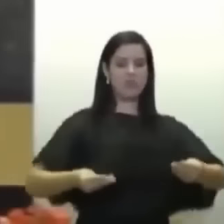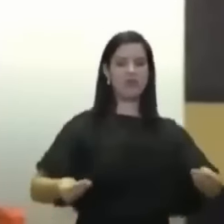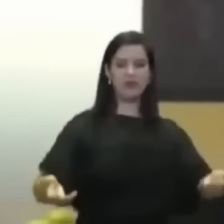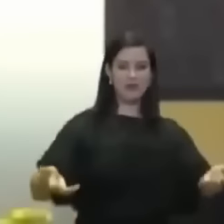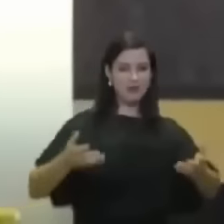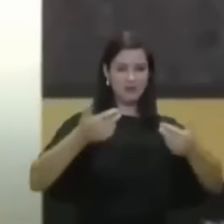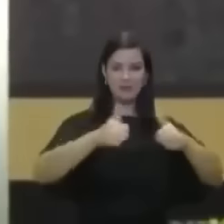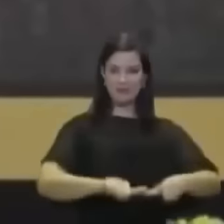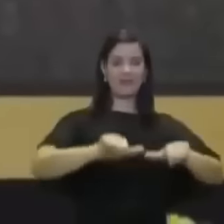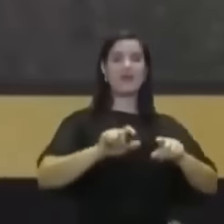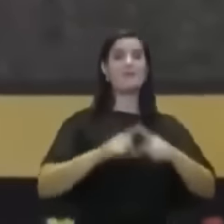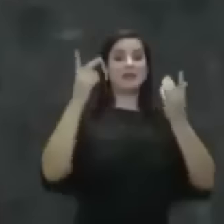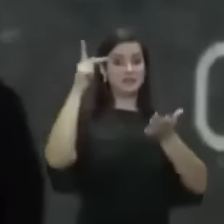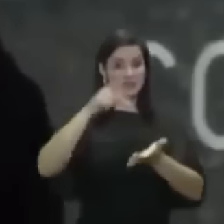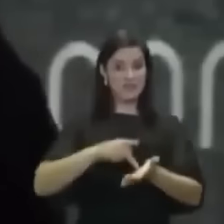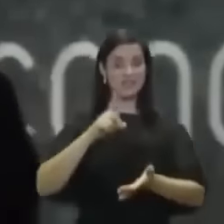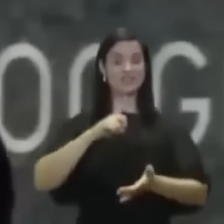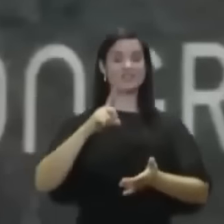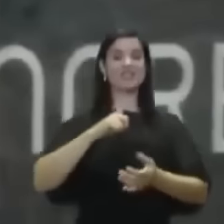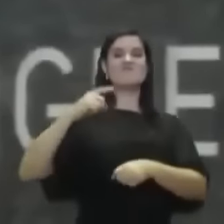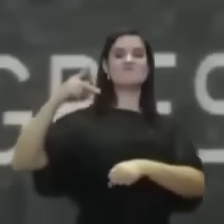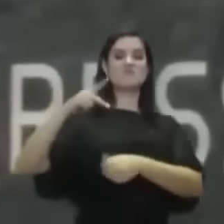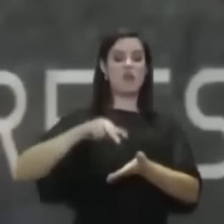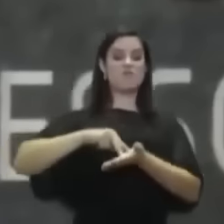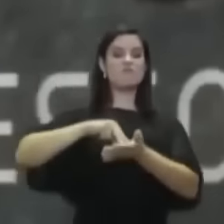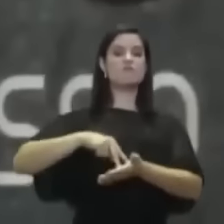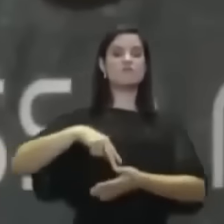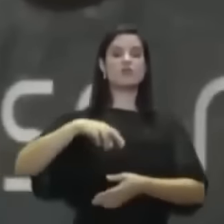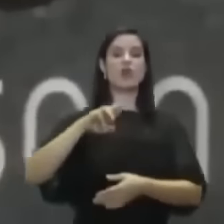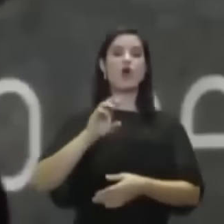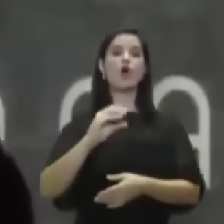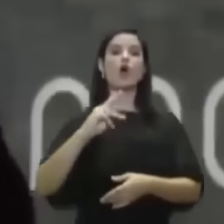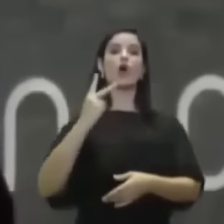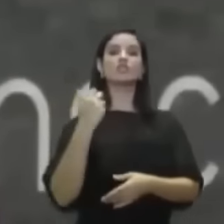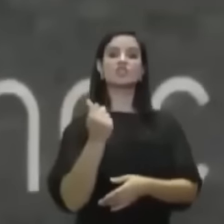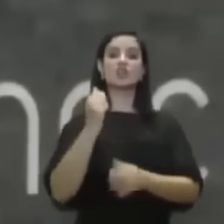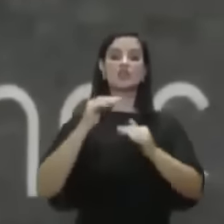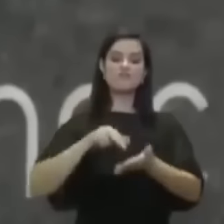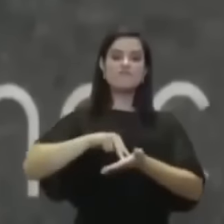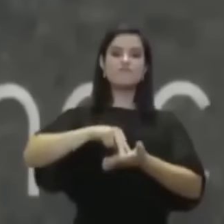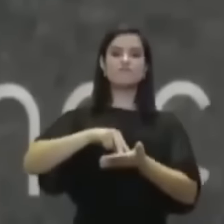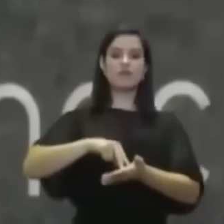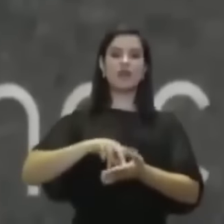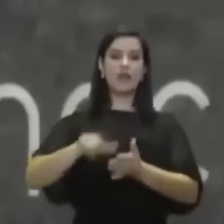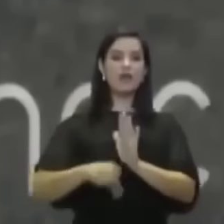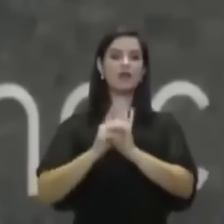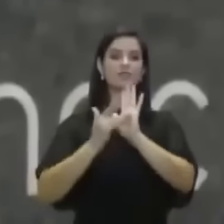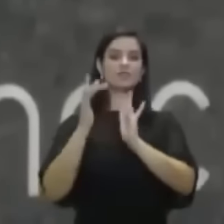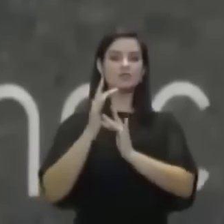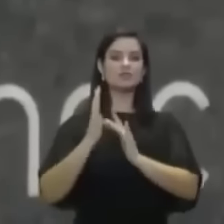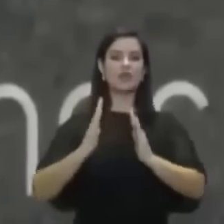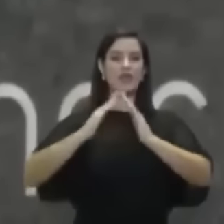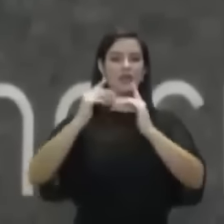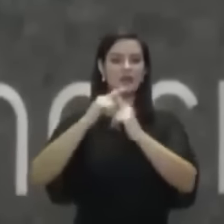a igreja está edificada sobre uma rocha que não se abala. Mas vamos entender o que Jesus não disse. Primeiro, Jesus